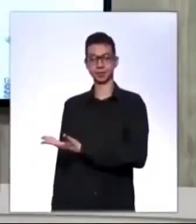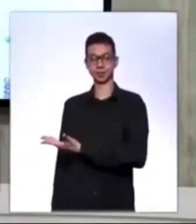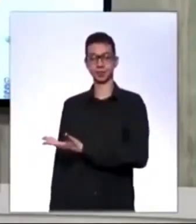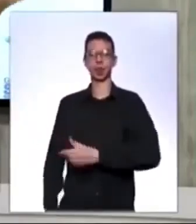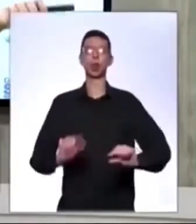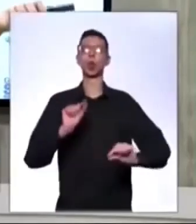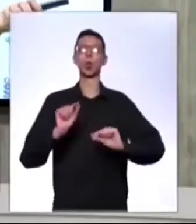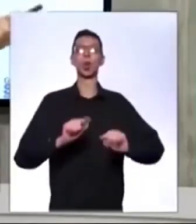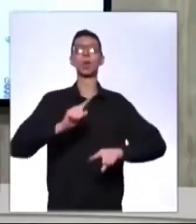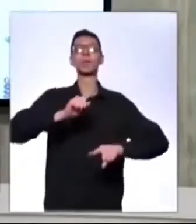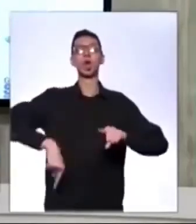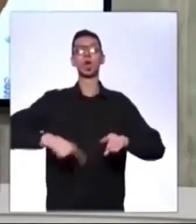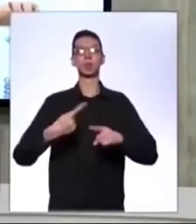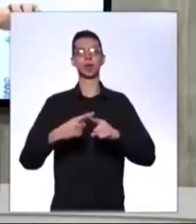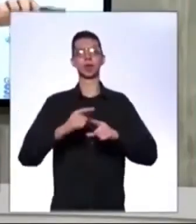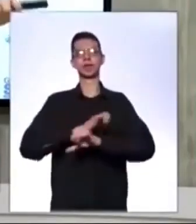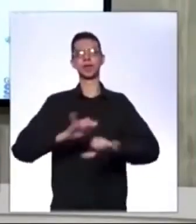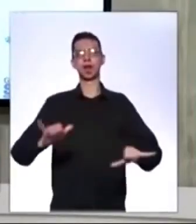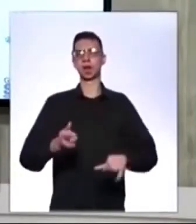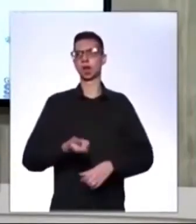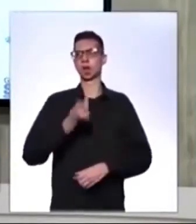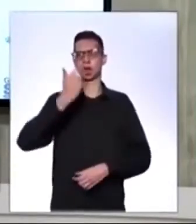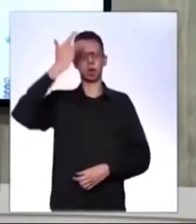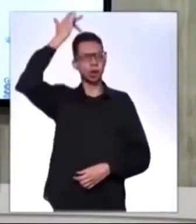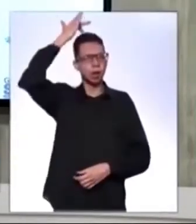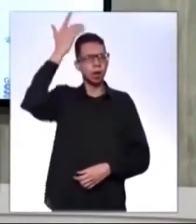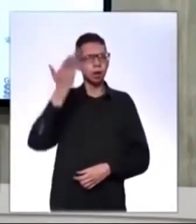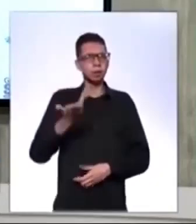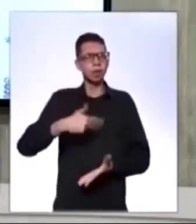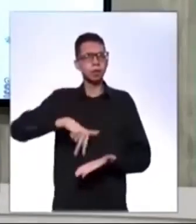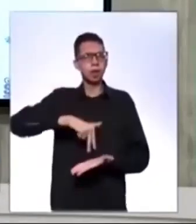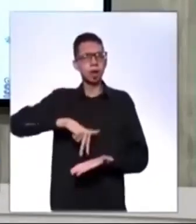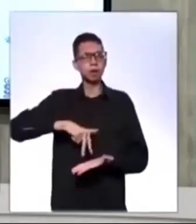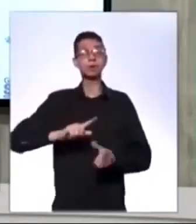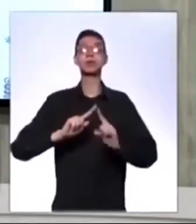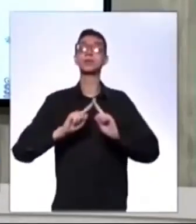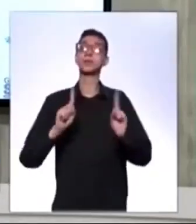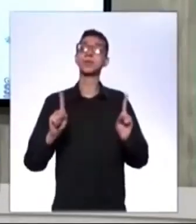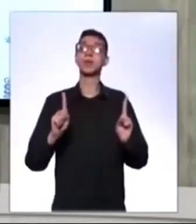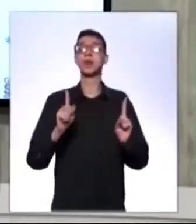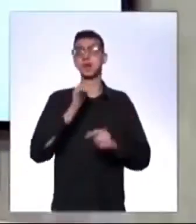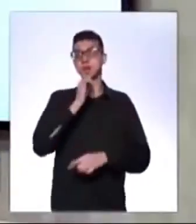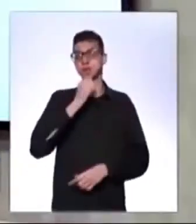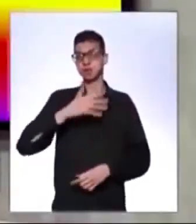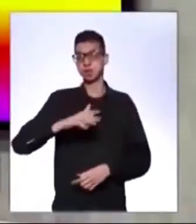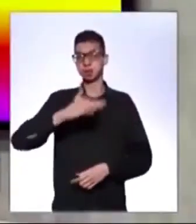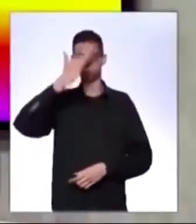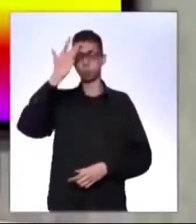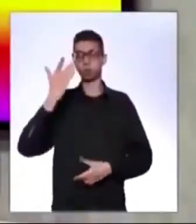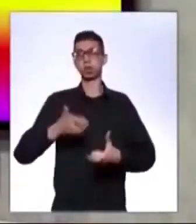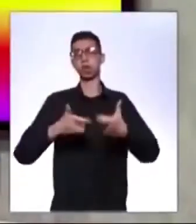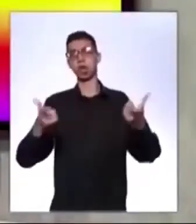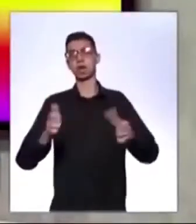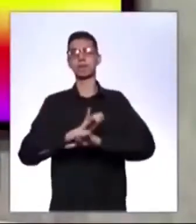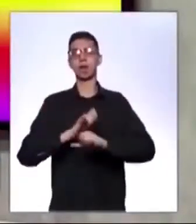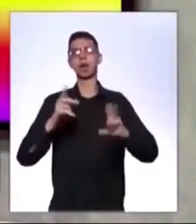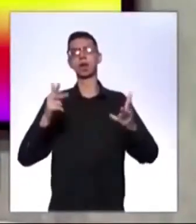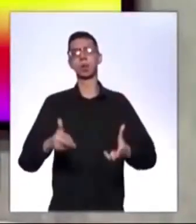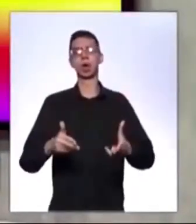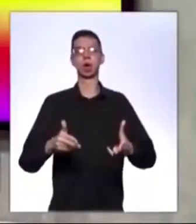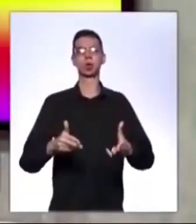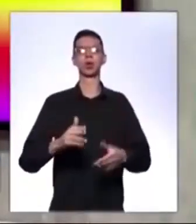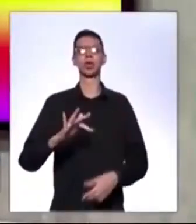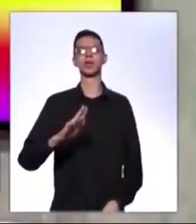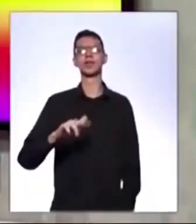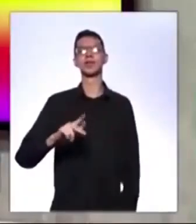achavam escandalosa, depravada essa dança. Mais ou menos, né, o que o pessoal fica falando hoje em dia do funk proibidão, né? Olha